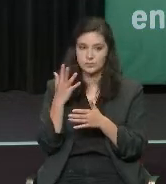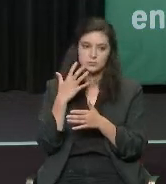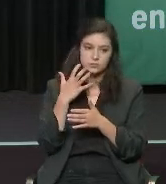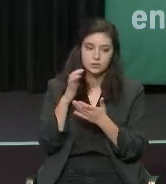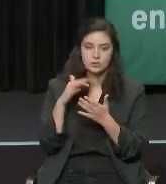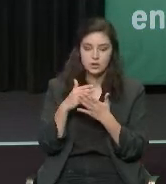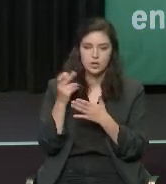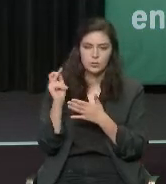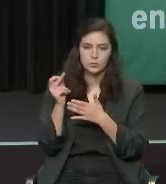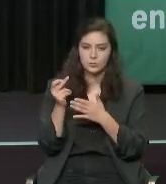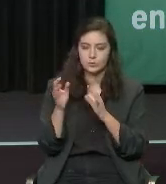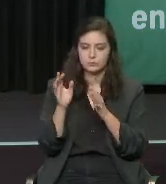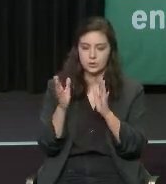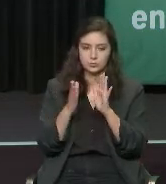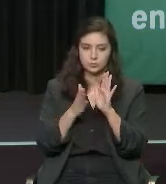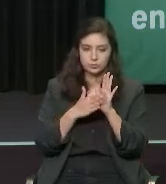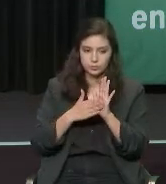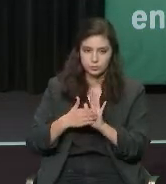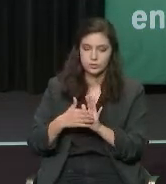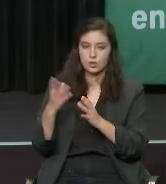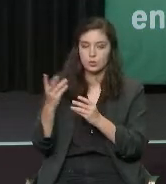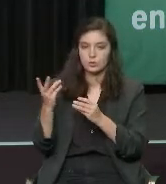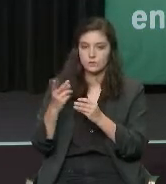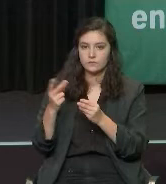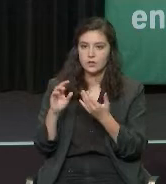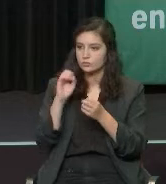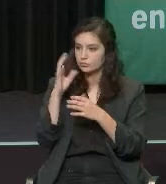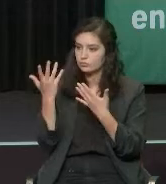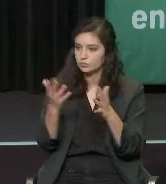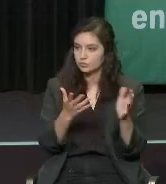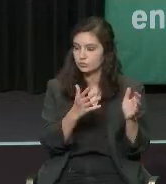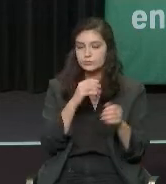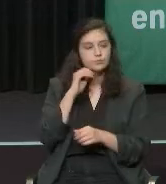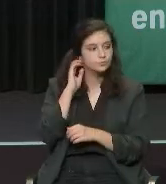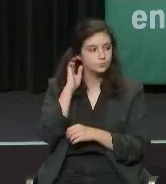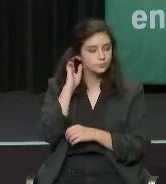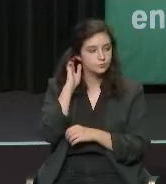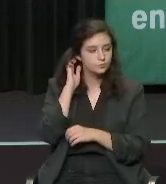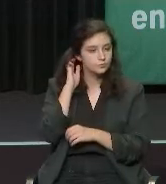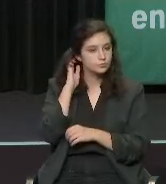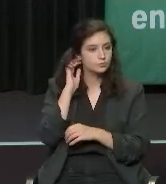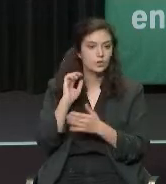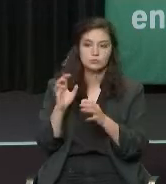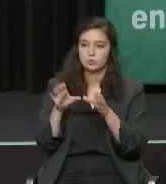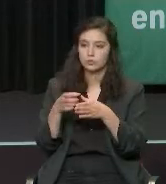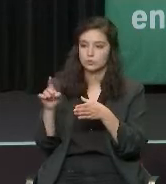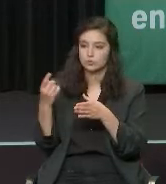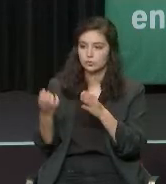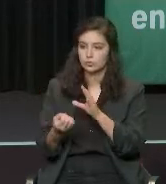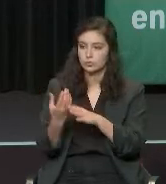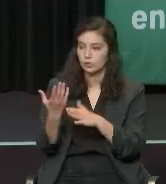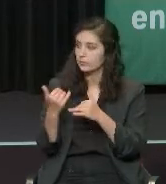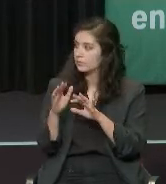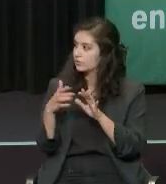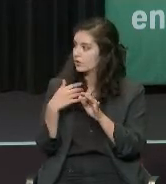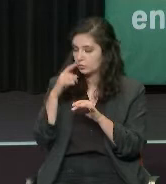vanguarda, há muitos anos a tentar cartografar e quantificar a vegetação. Outras entidades surgem, mas de facto